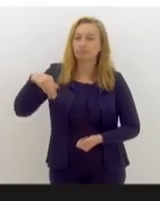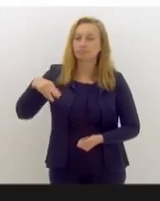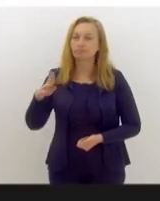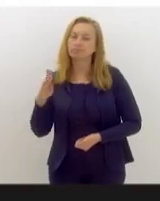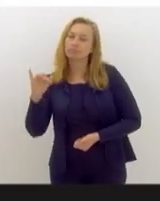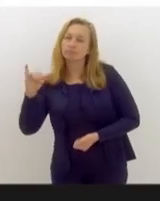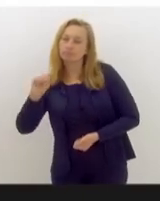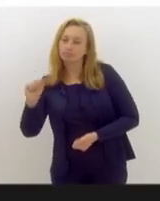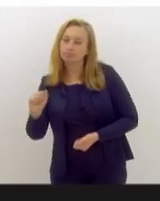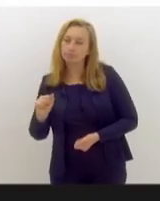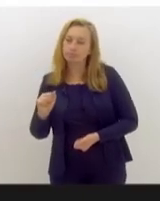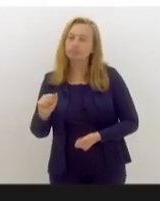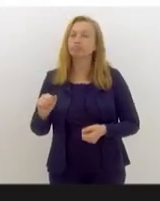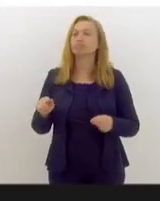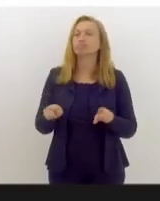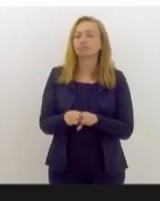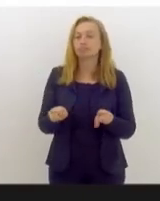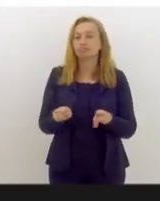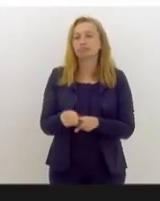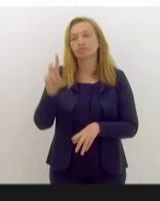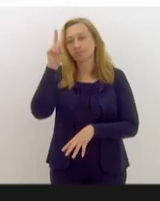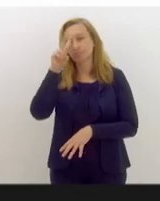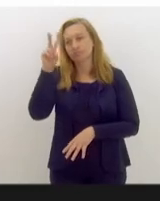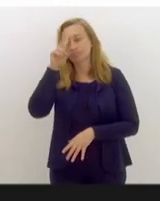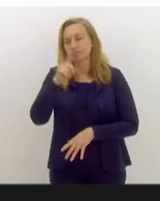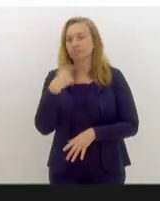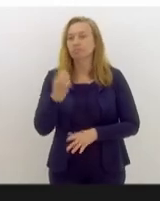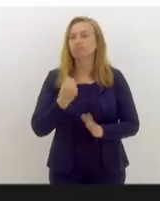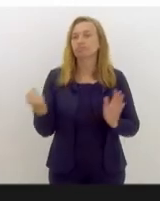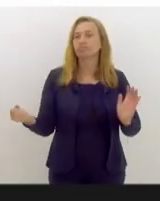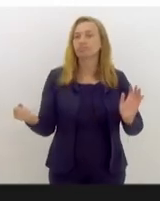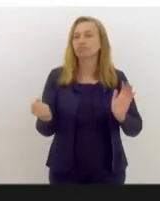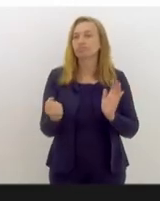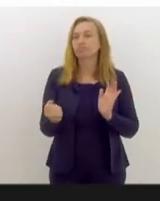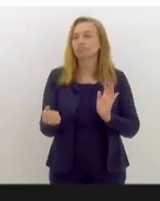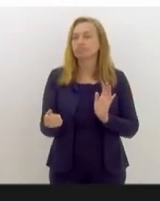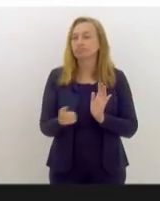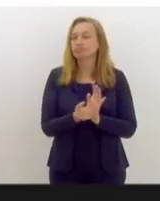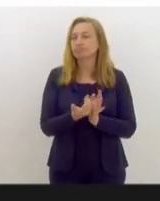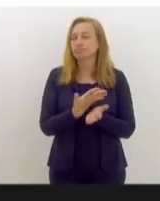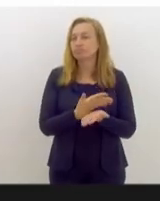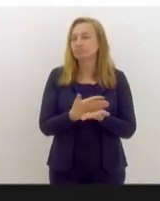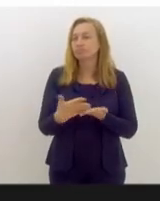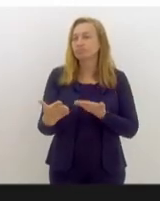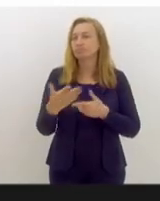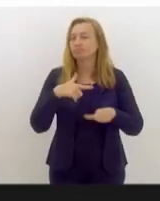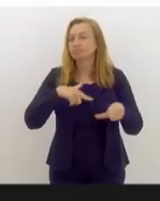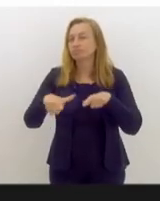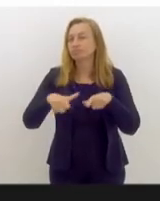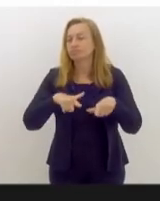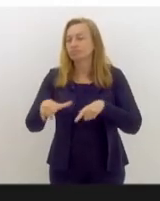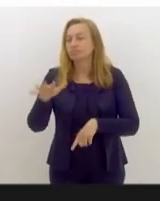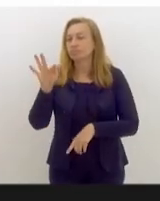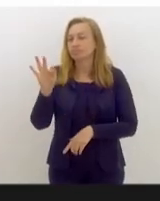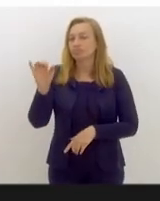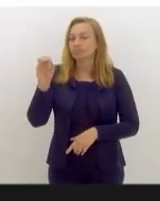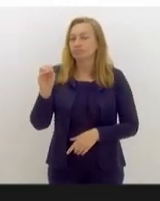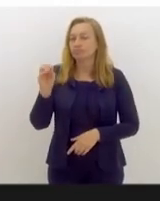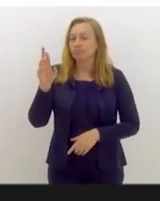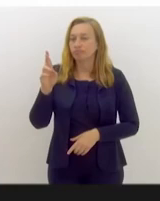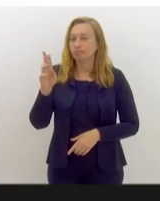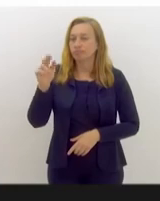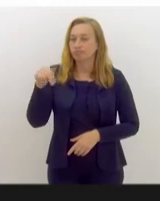constante e lembrar que nós marcamos o início dos trabalhos do Fórum Estadual